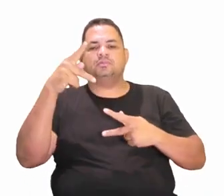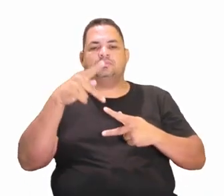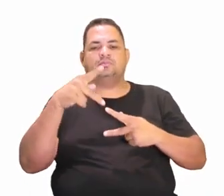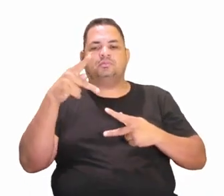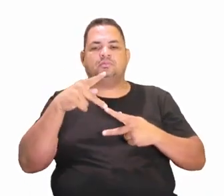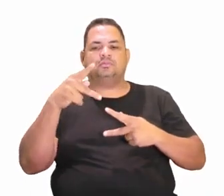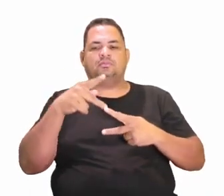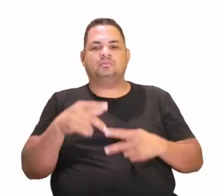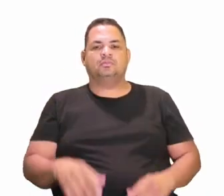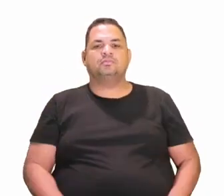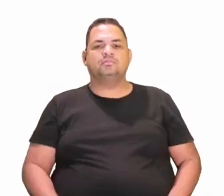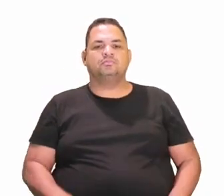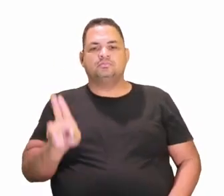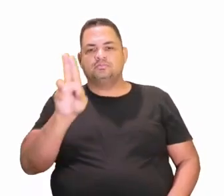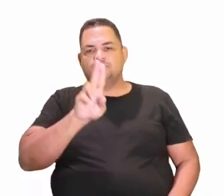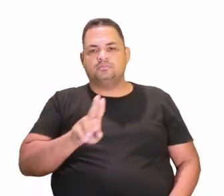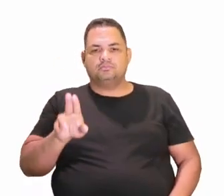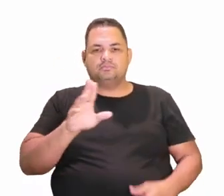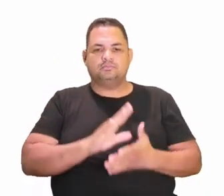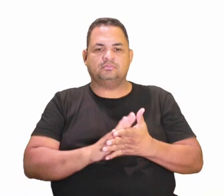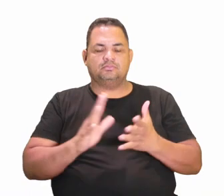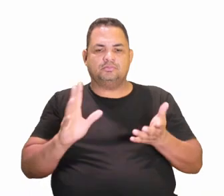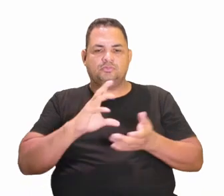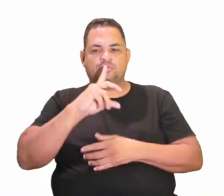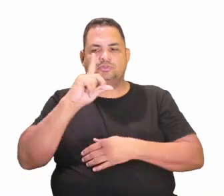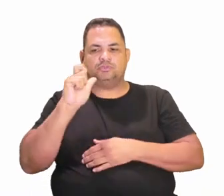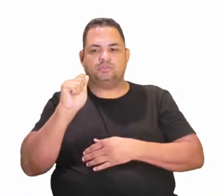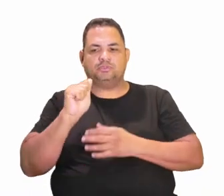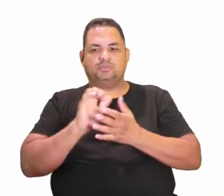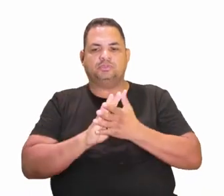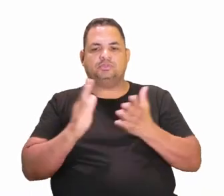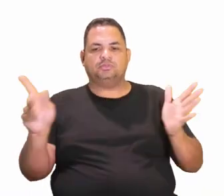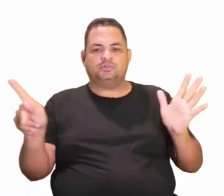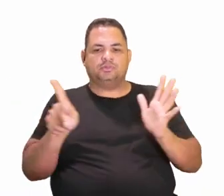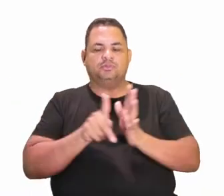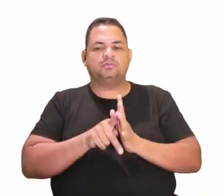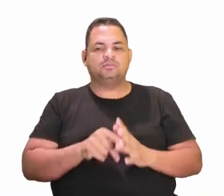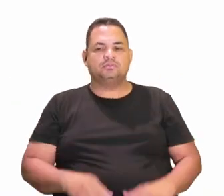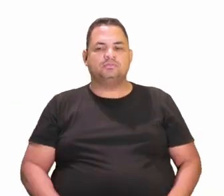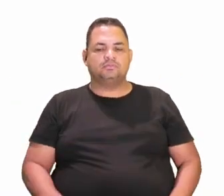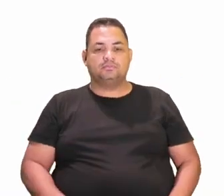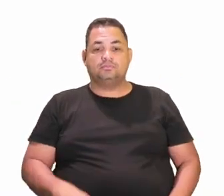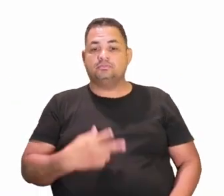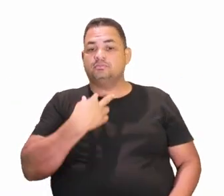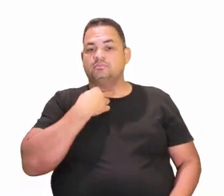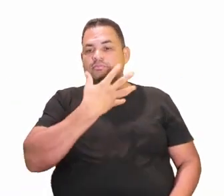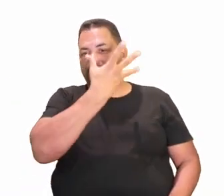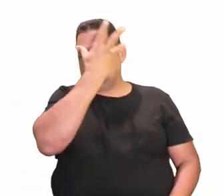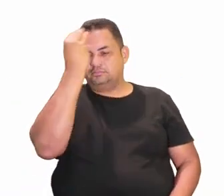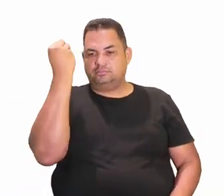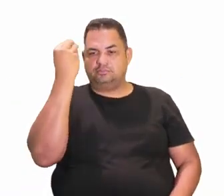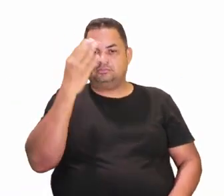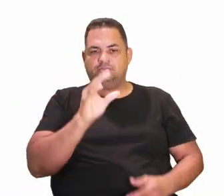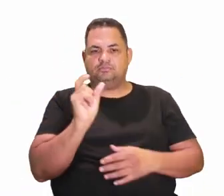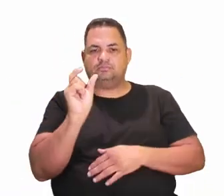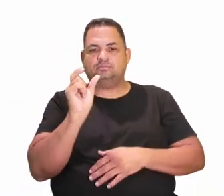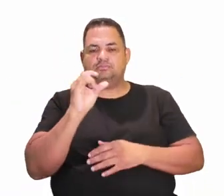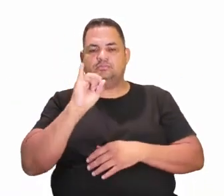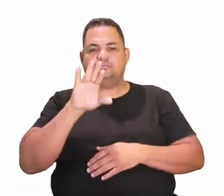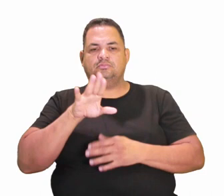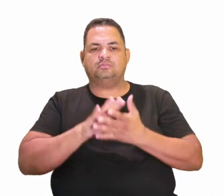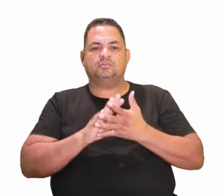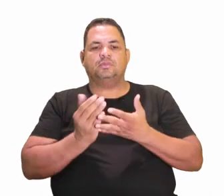essa preposição ela é usada com datas específicas. Então não se esqueça, in você vai usar antes de quê?